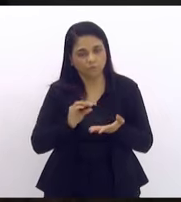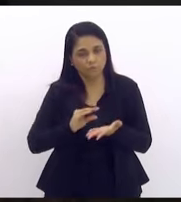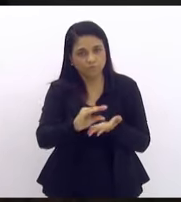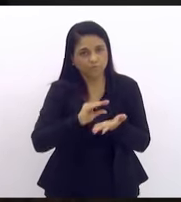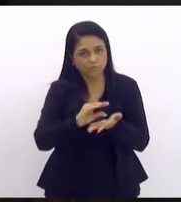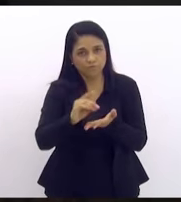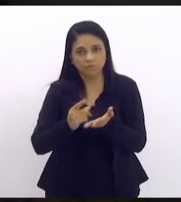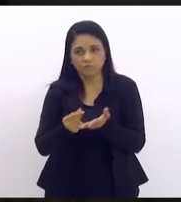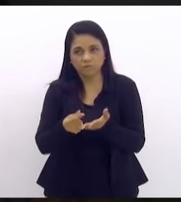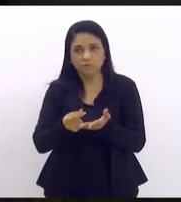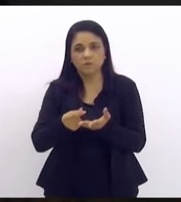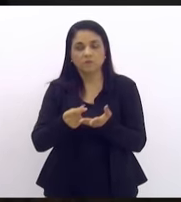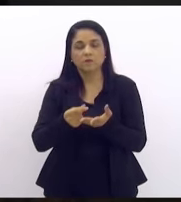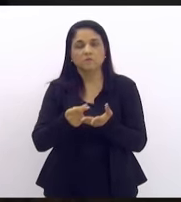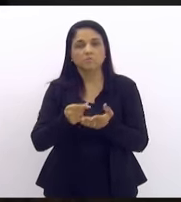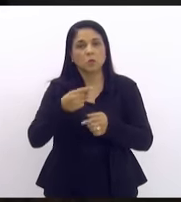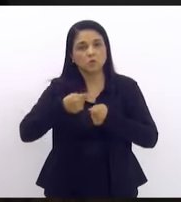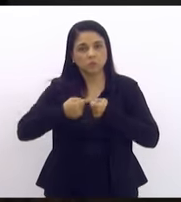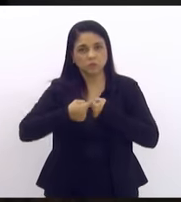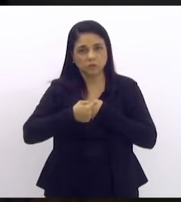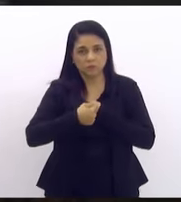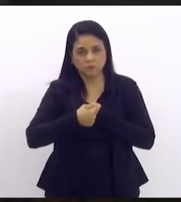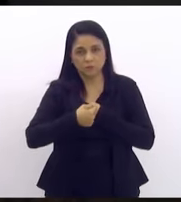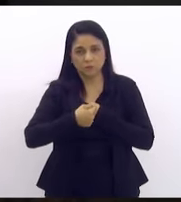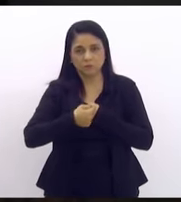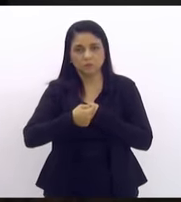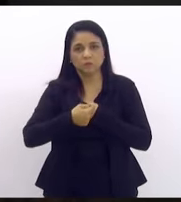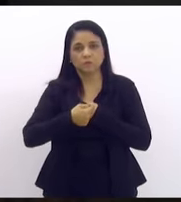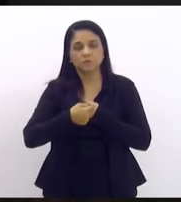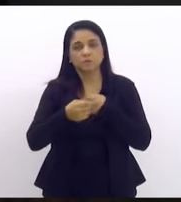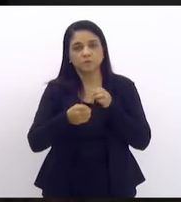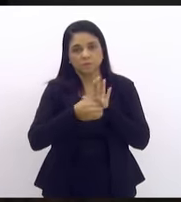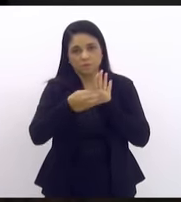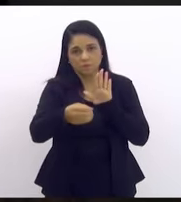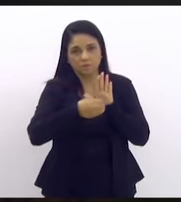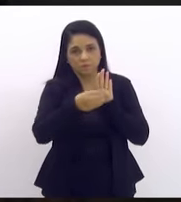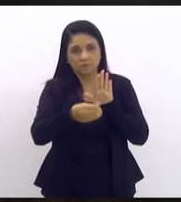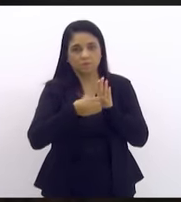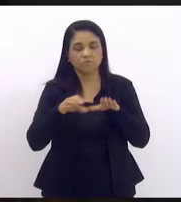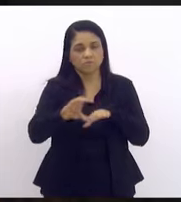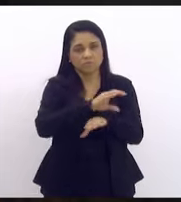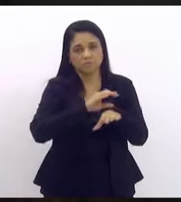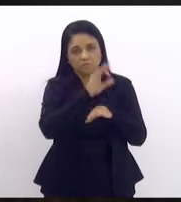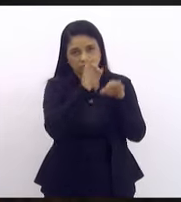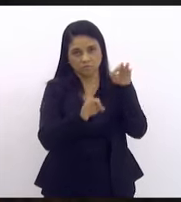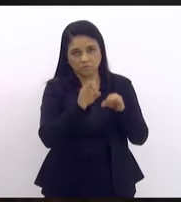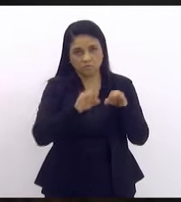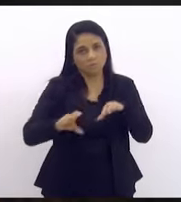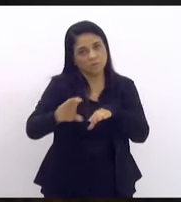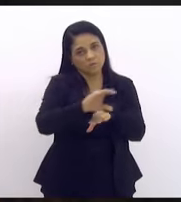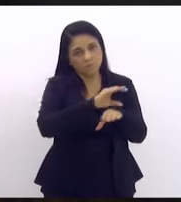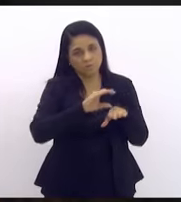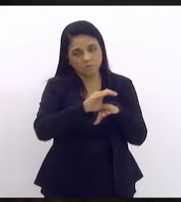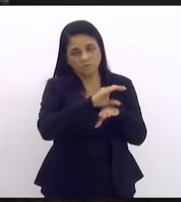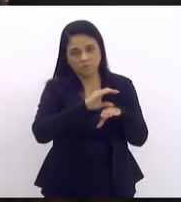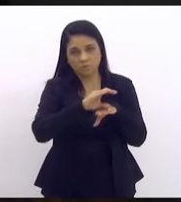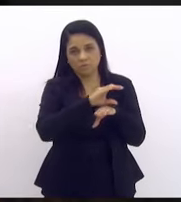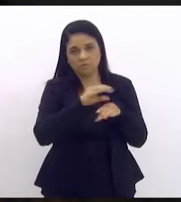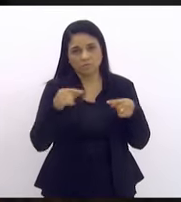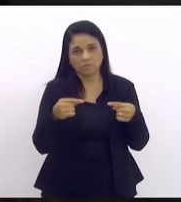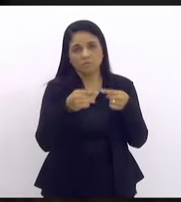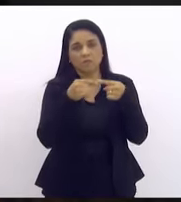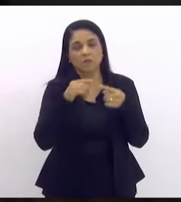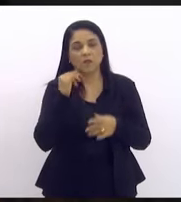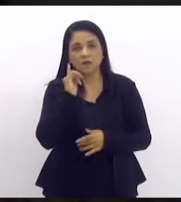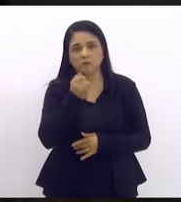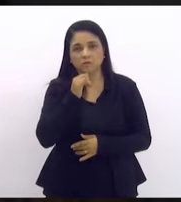atenção primária aos municípios. Parecer da Comissão de Constituição e Justiça pela Constitucionalidade,